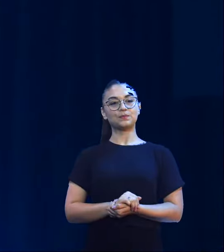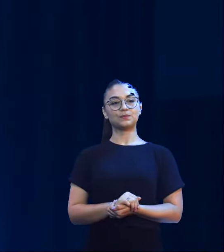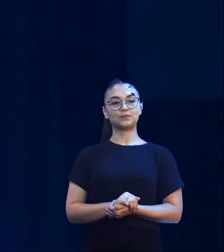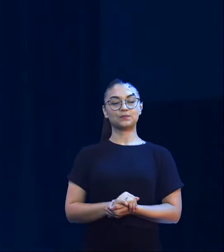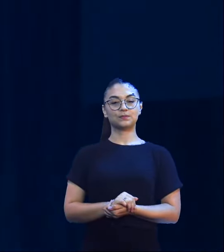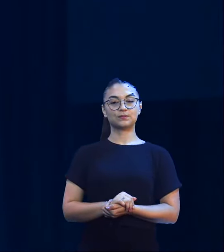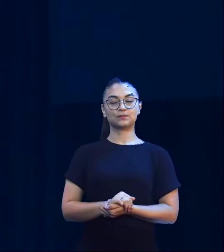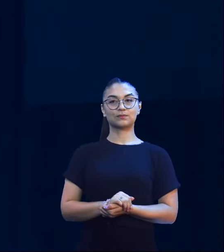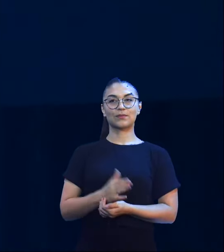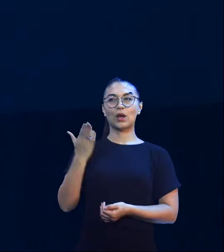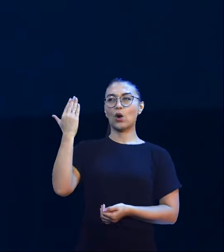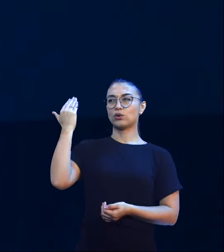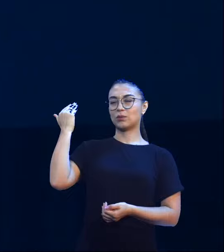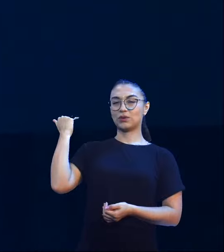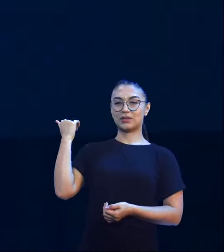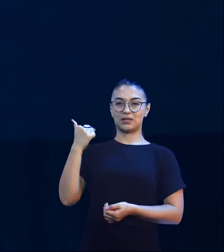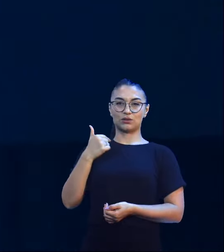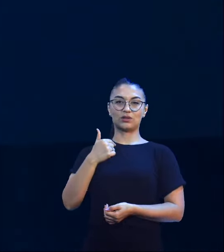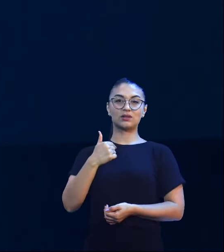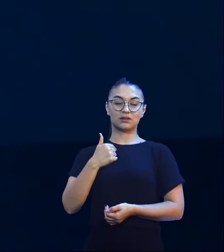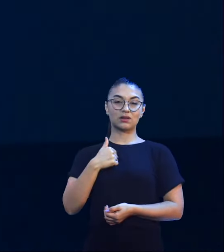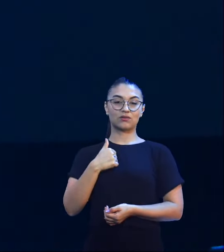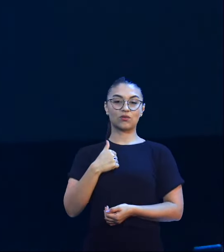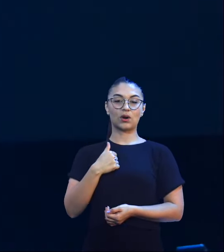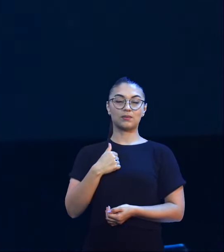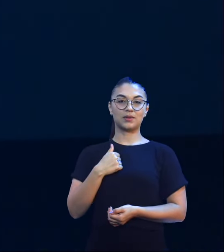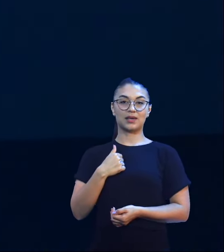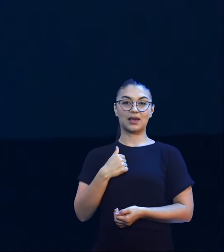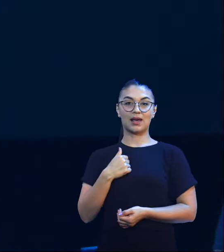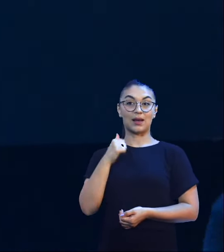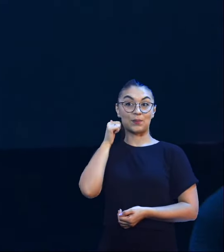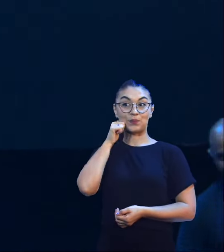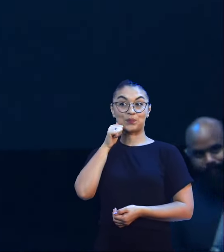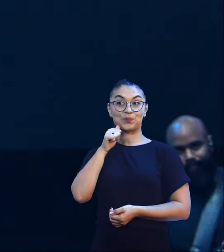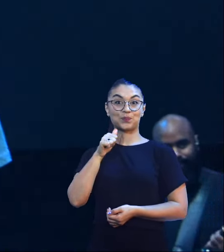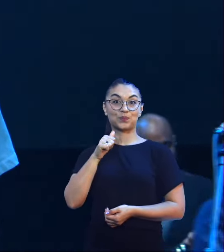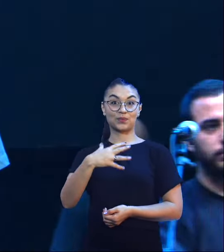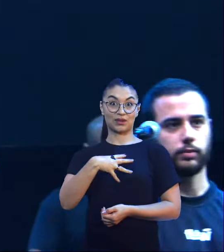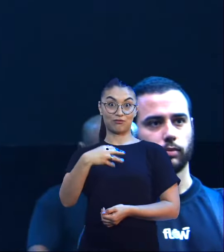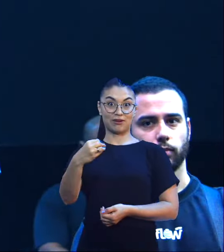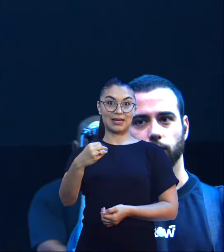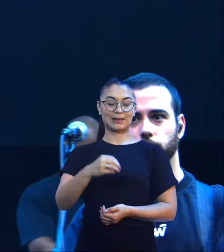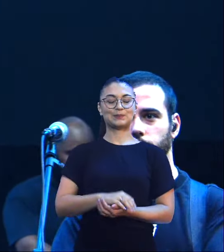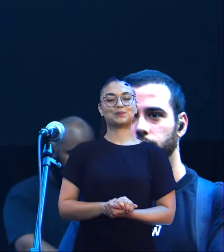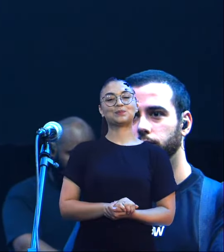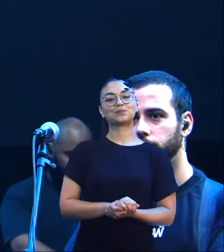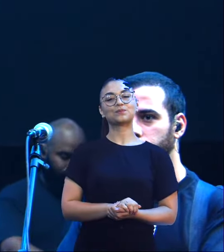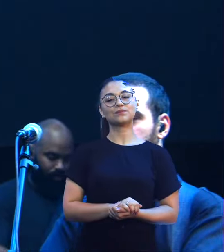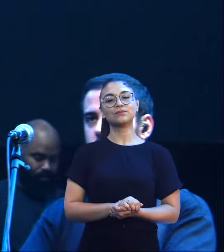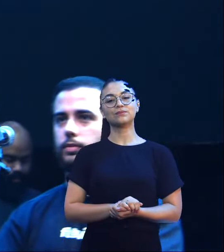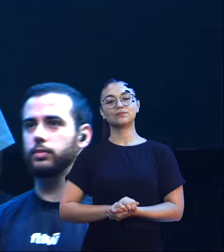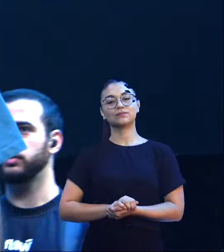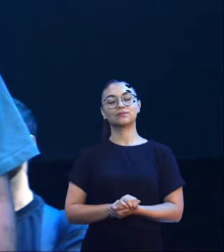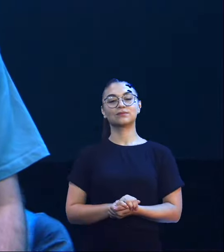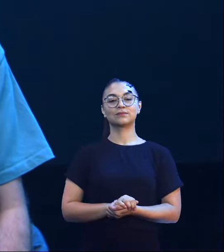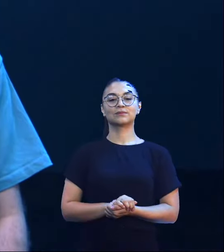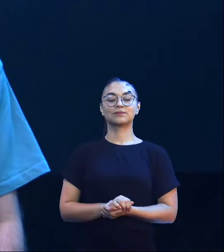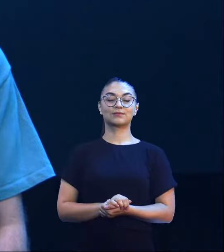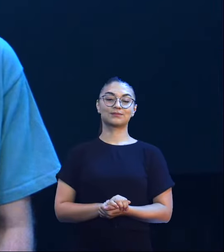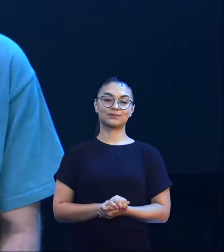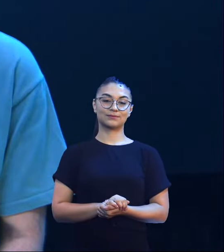algum tempo atrás eu estava com a Bia no McDonald's. Eu já contei essa história aqui, mas eu vou contar de